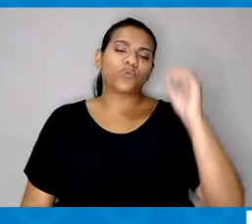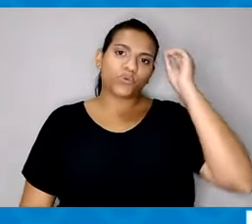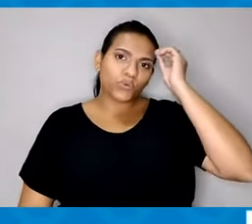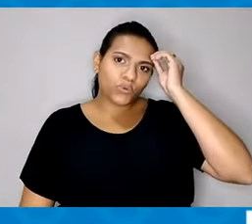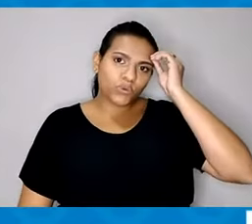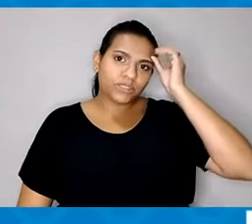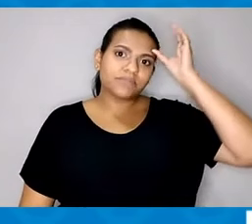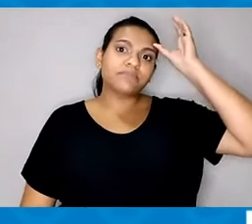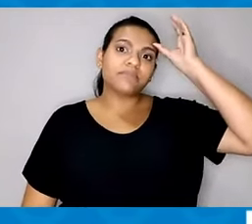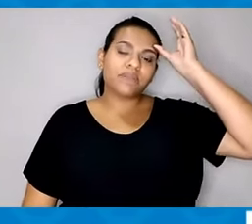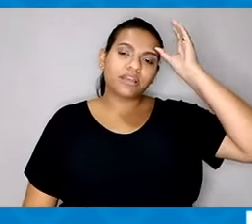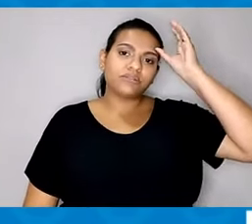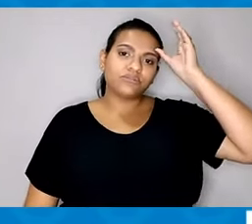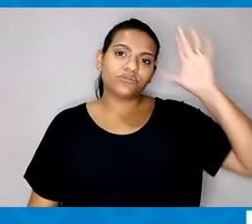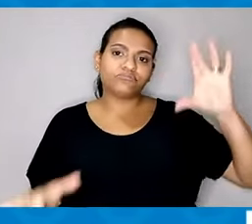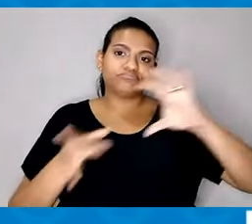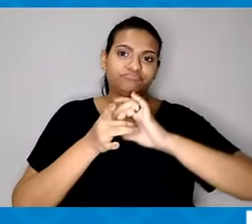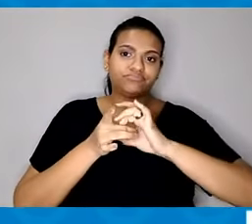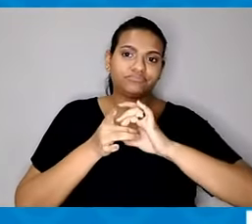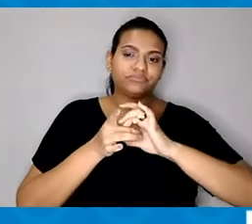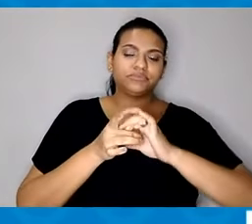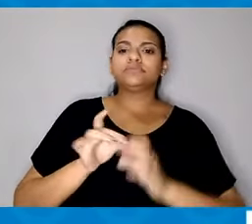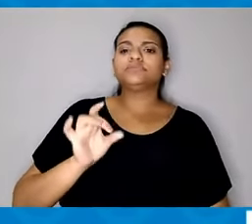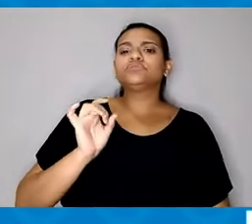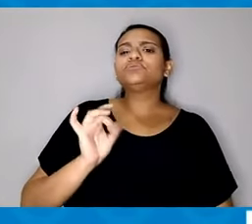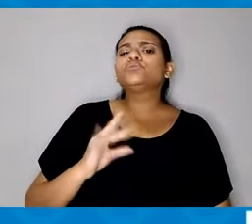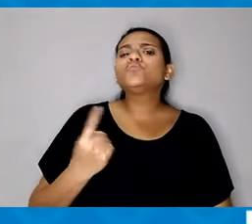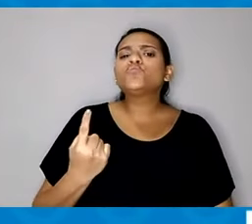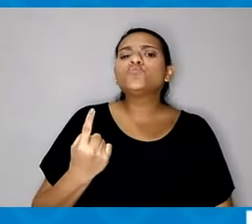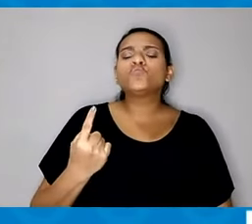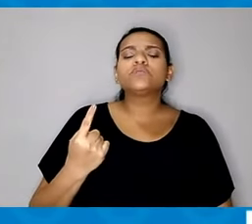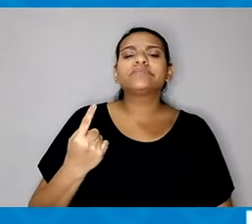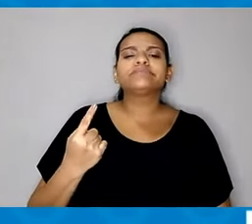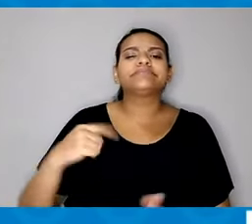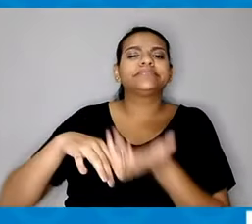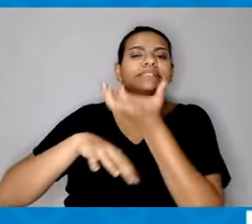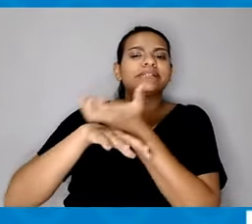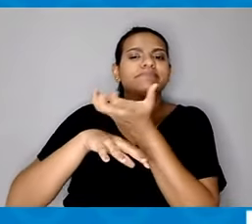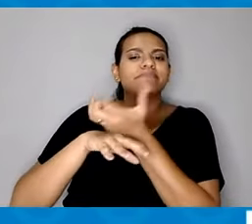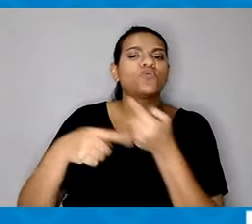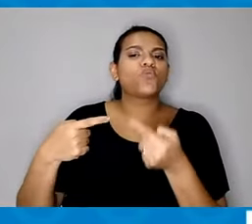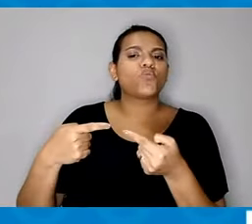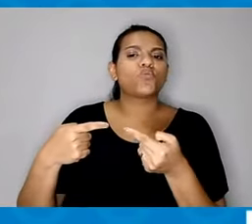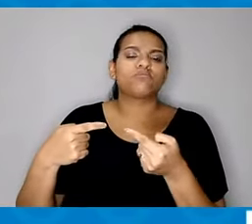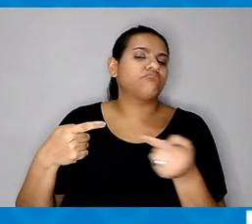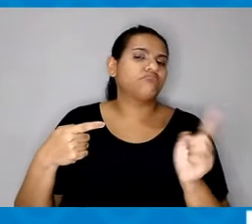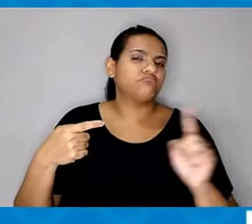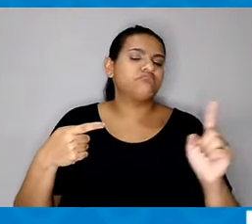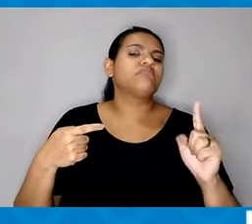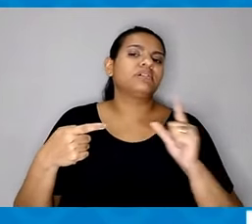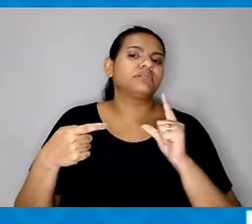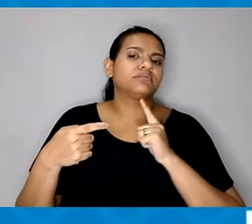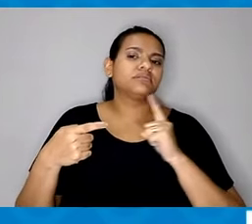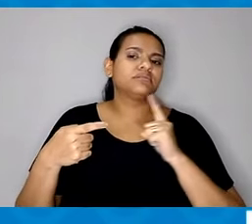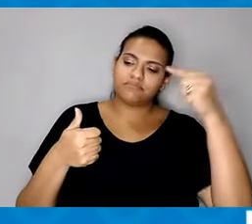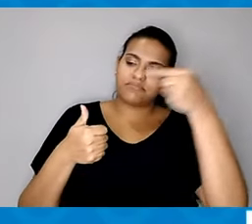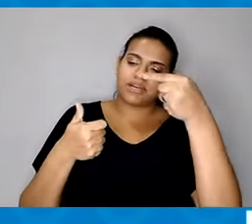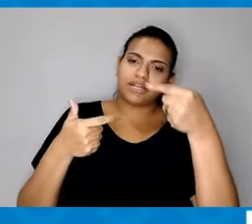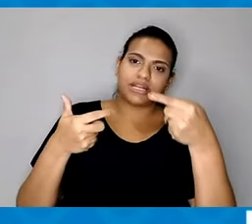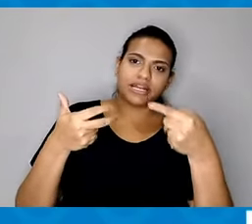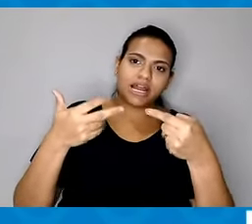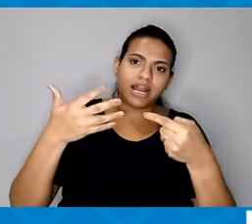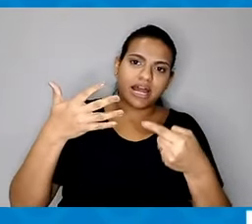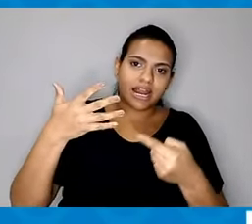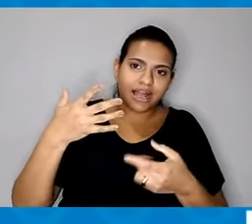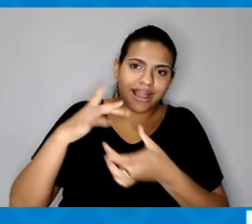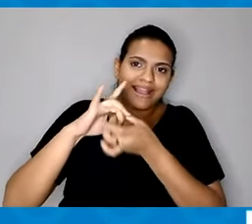né, específico de uma disciplina, mas essa multidisciplinaridade, integralidade entre os conhecimentos é que geram,